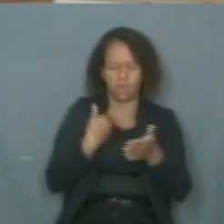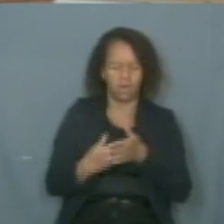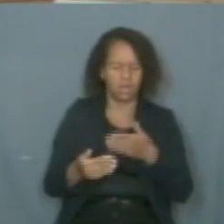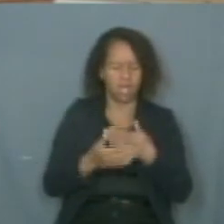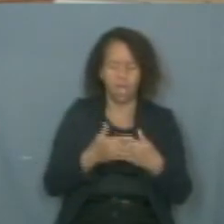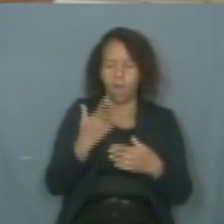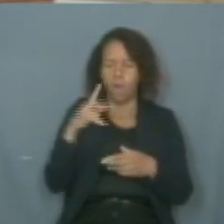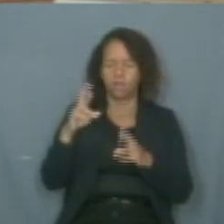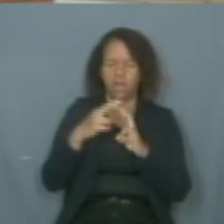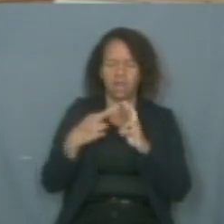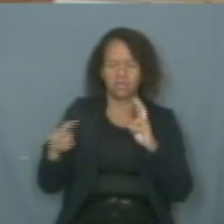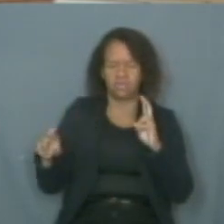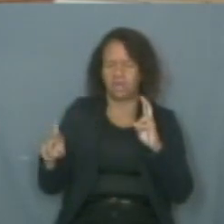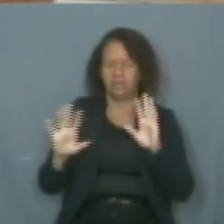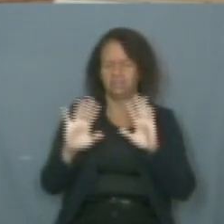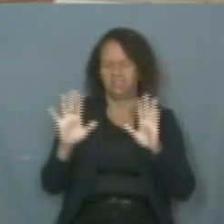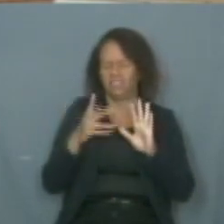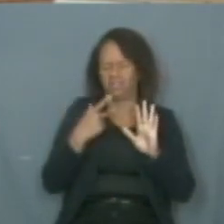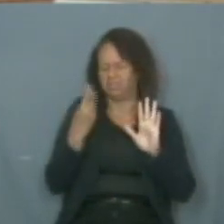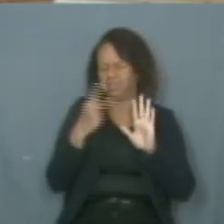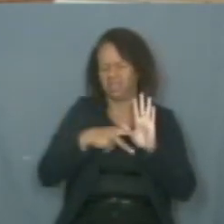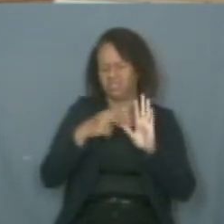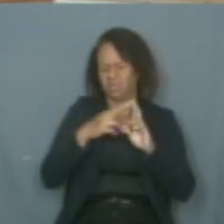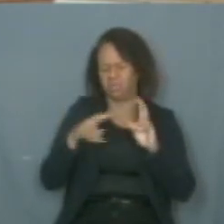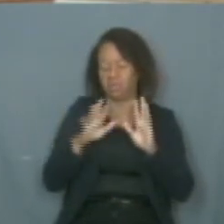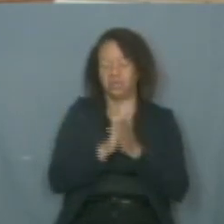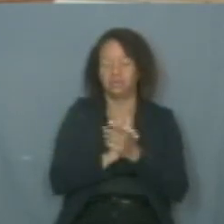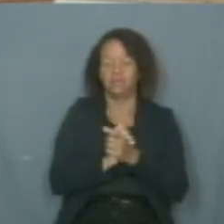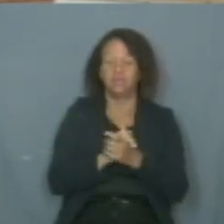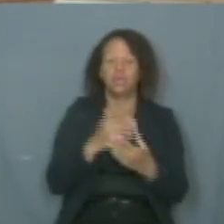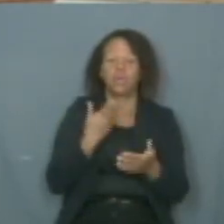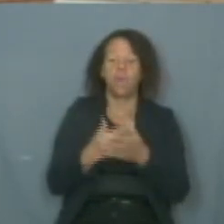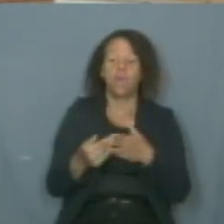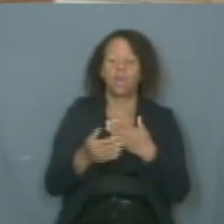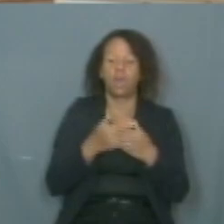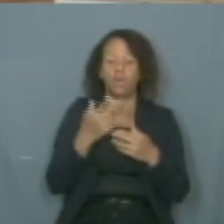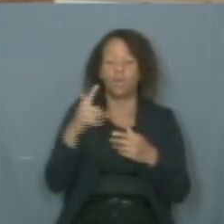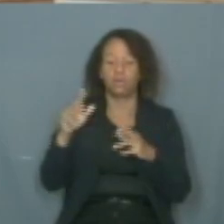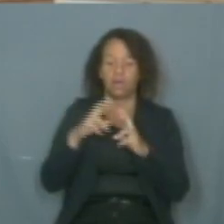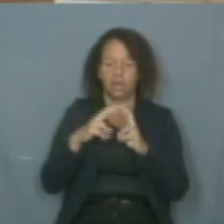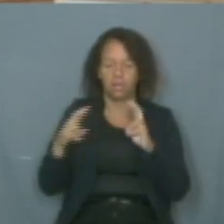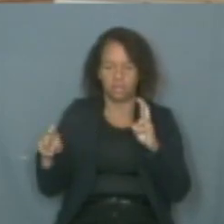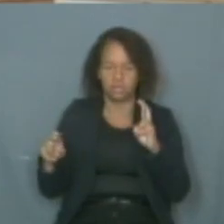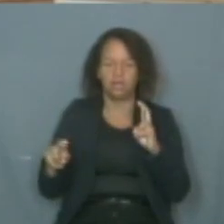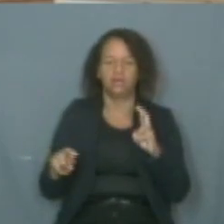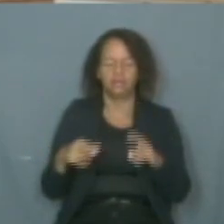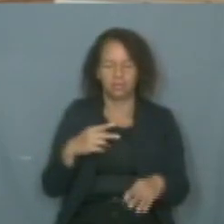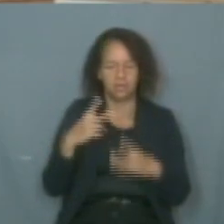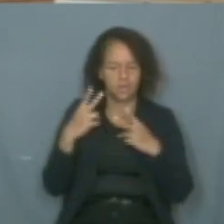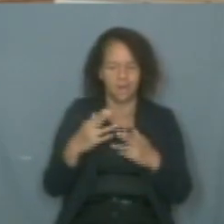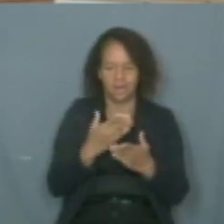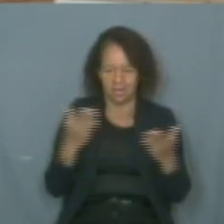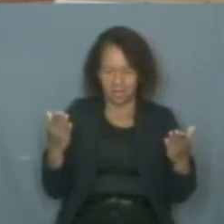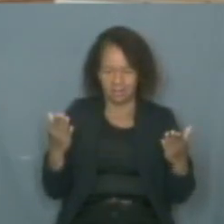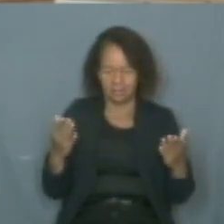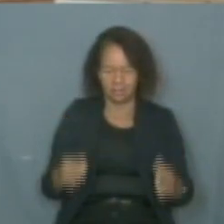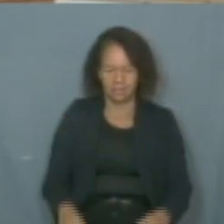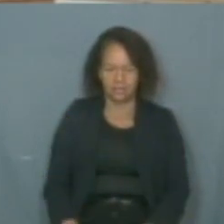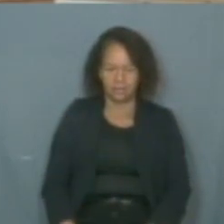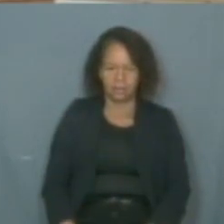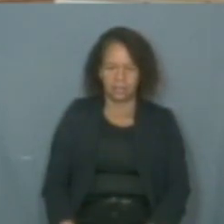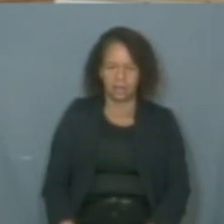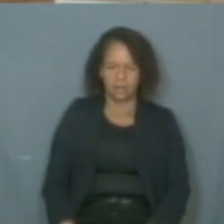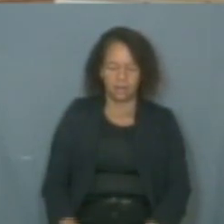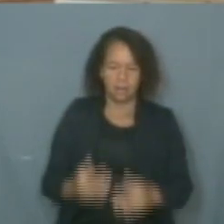outra religião, se bem que a gente nem fala de religião no projeto, mas se fosse qualquer outra religião, seria desse jeito aqui?